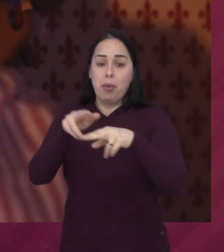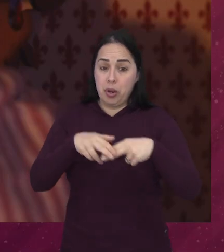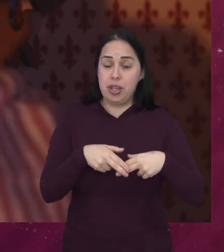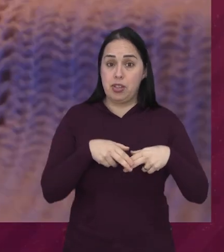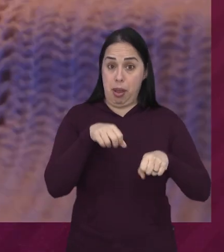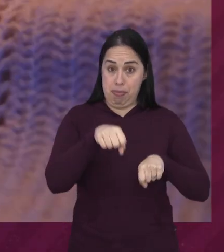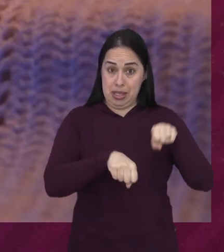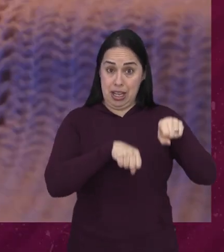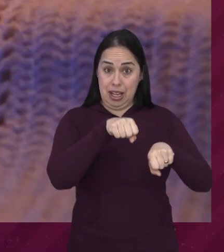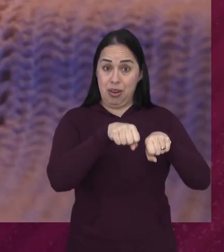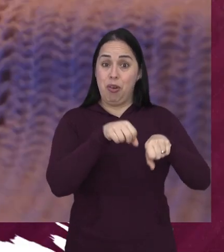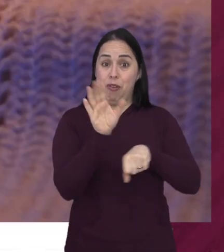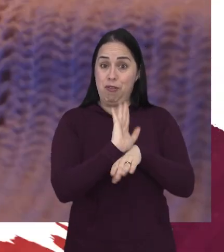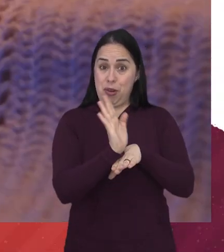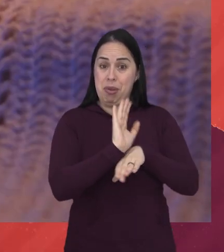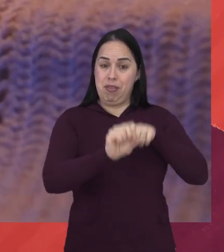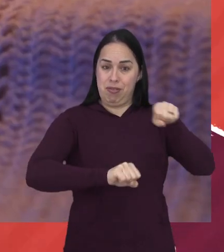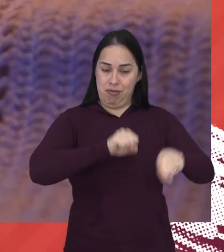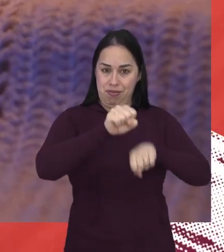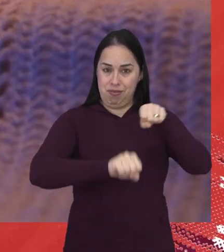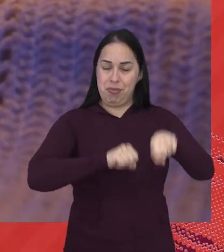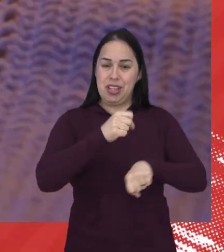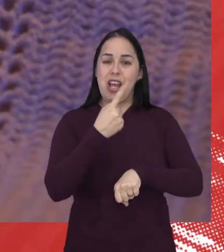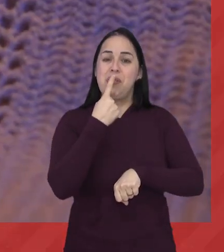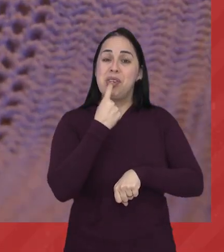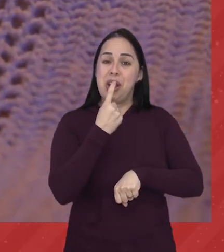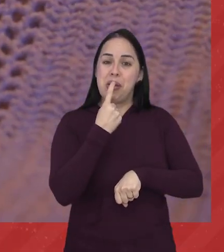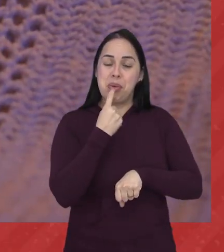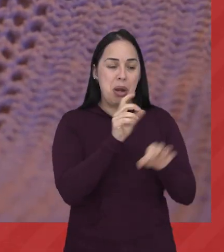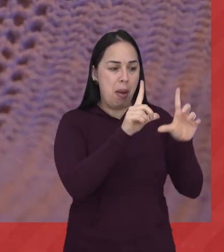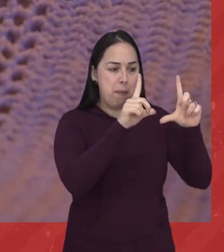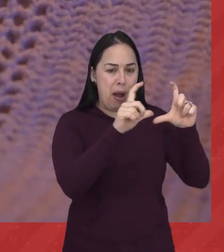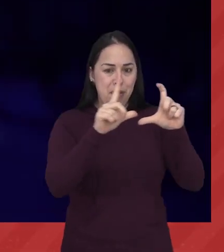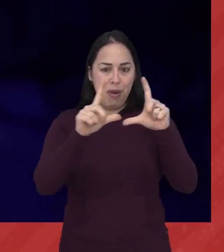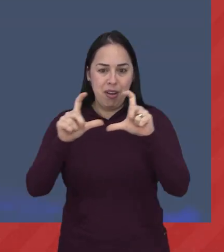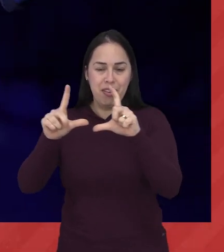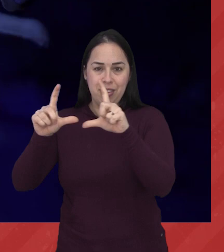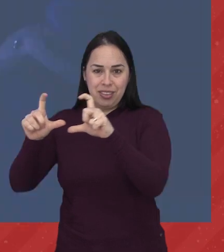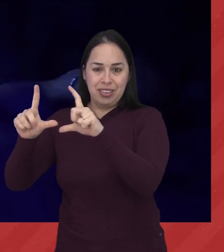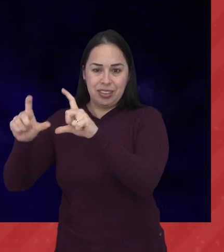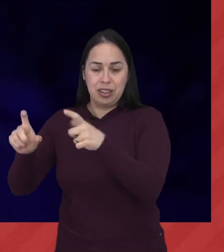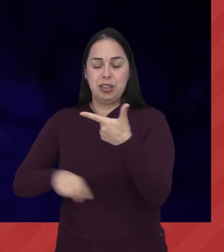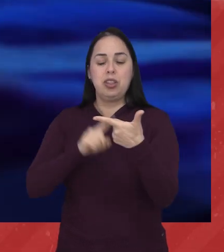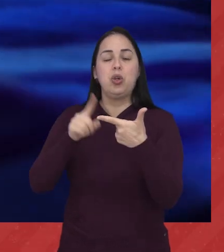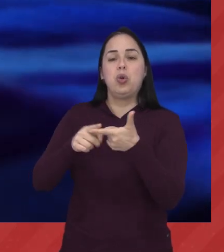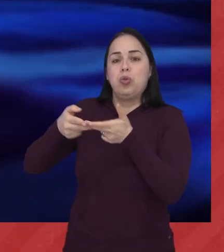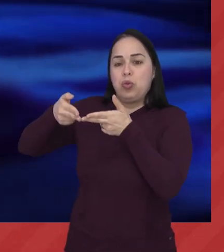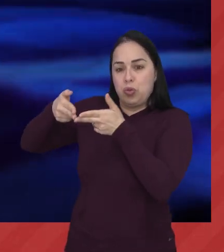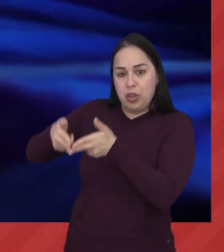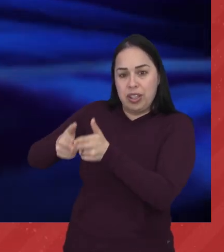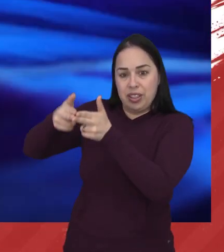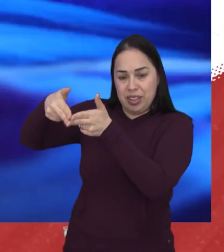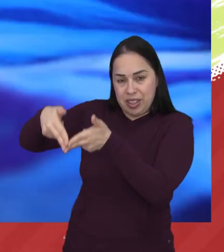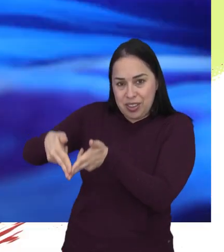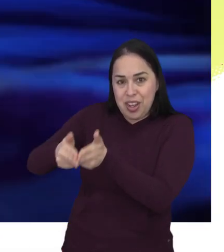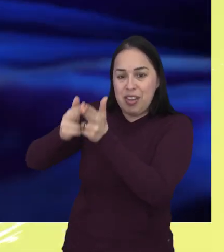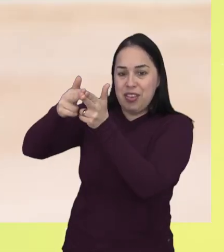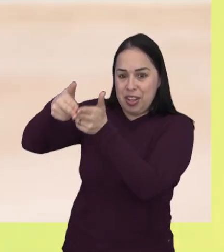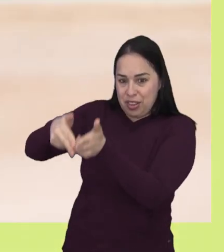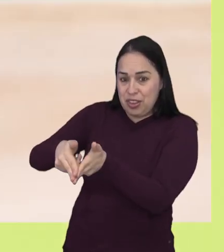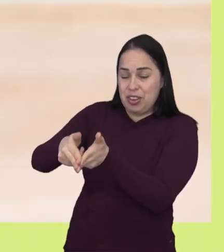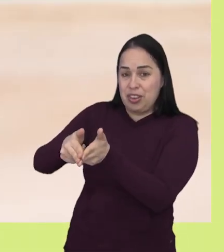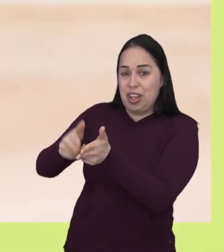gente fez a 24 fotos por segundo, né, ou frames por segundo. O Barco a gente já fez um frame rate,